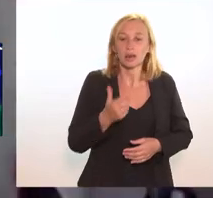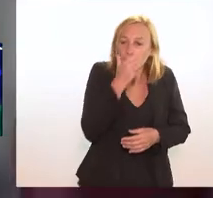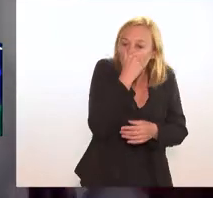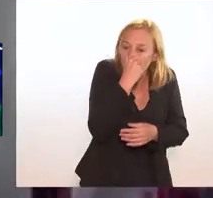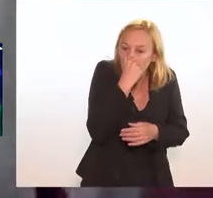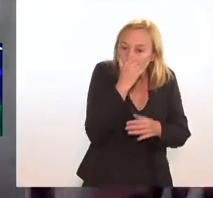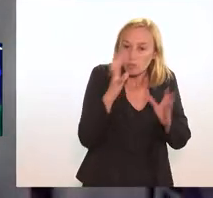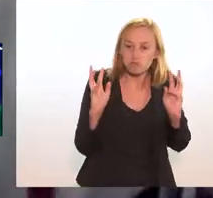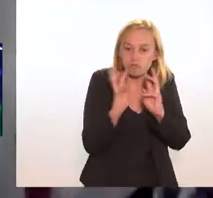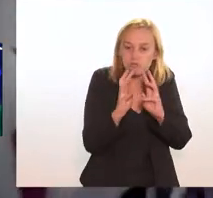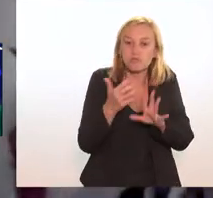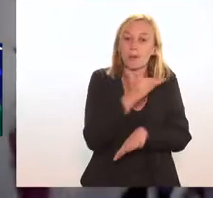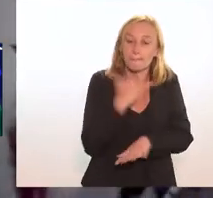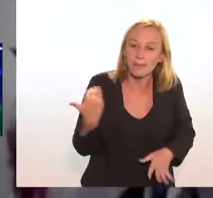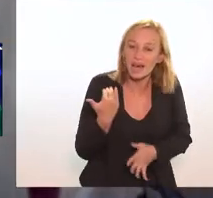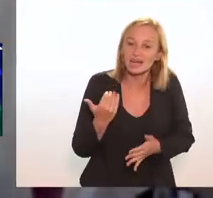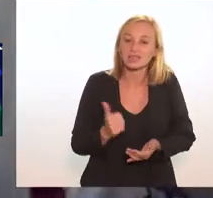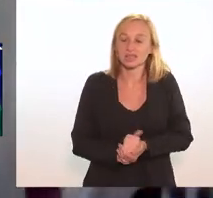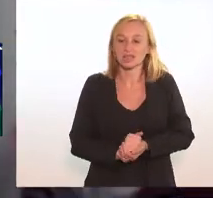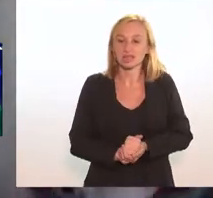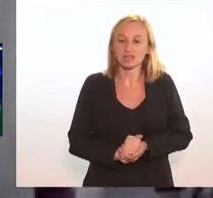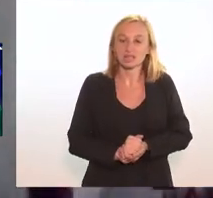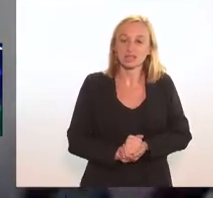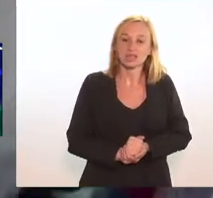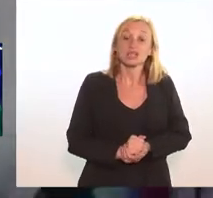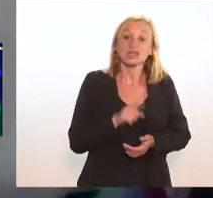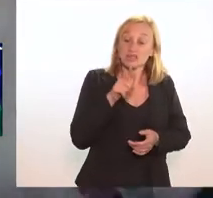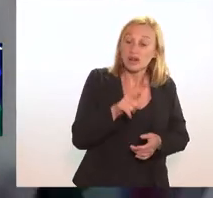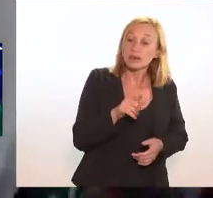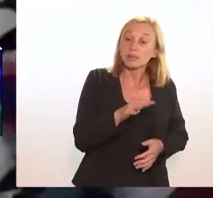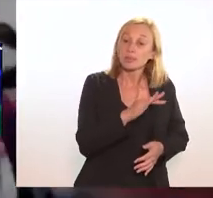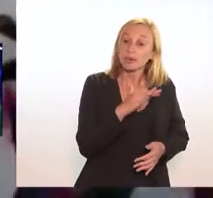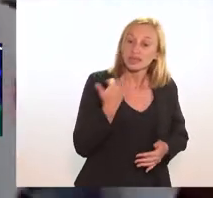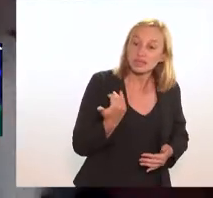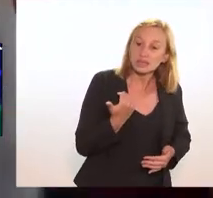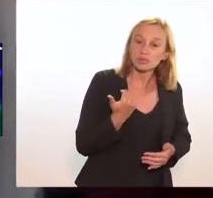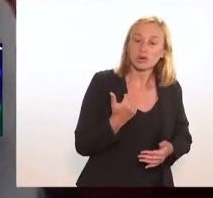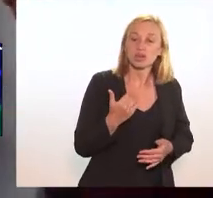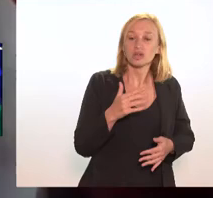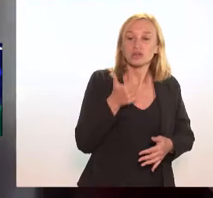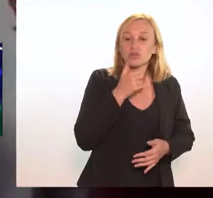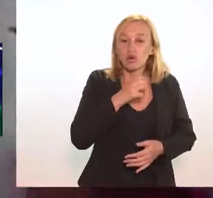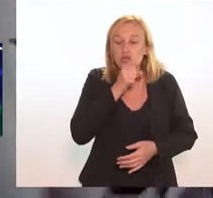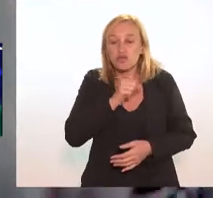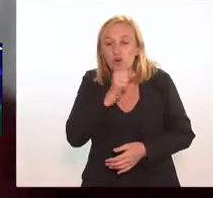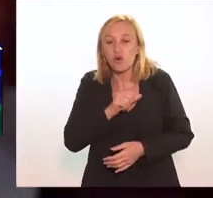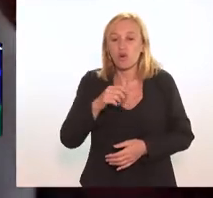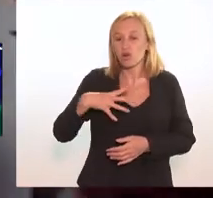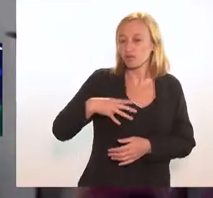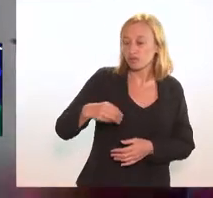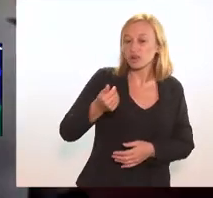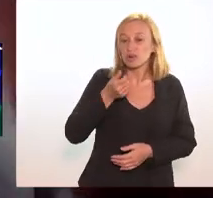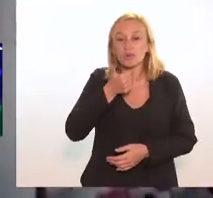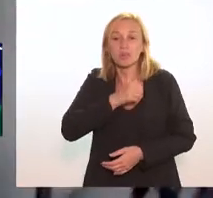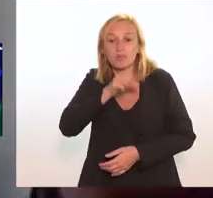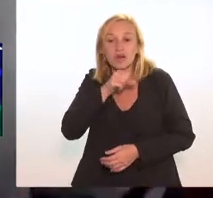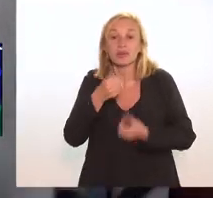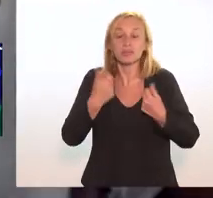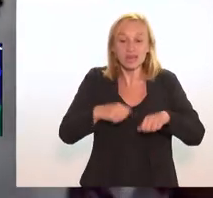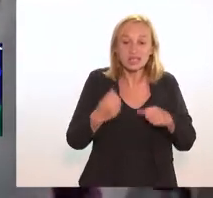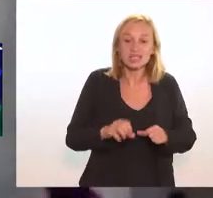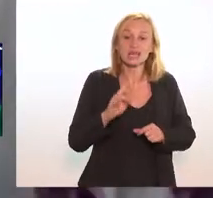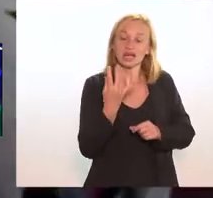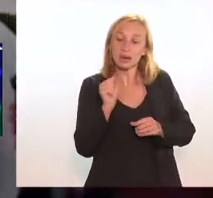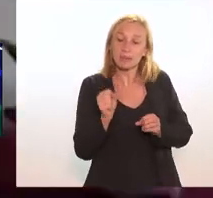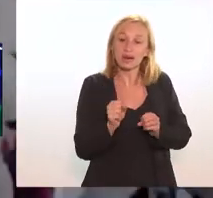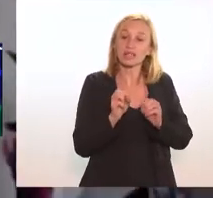mata, você vai não estar matando mais seu avô, não, está arriscado de matar seu filho, sua mãe. Então, tem que ter a campanha educativa mais forte, mais